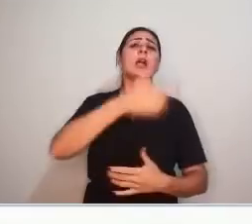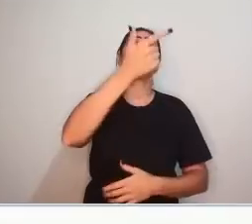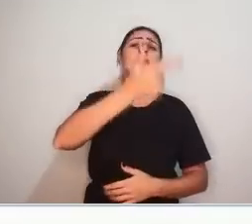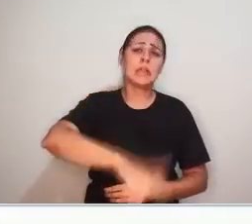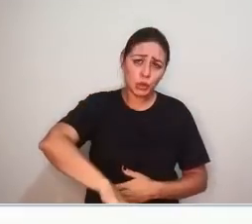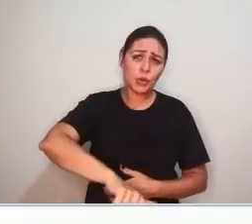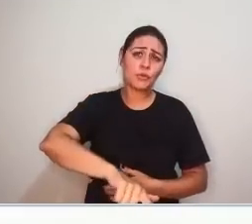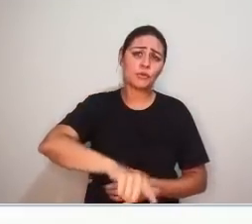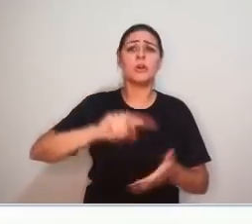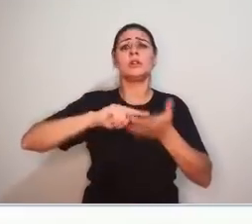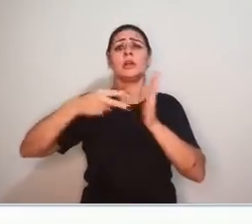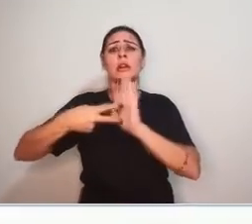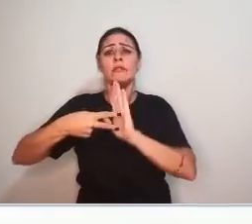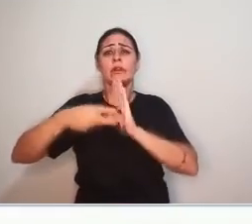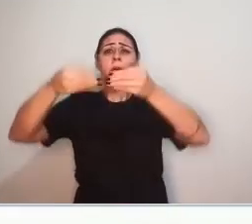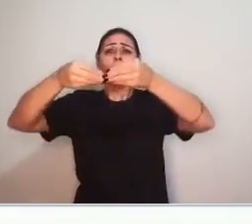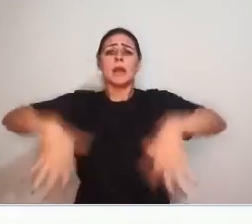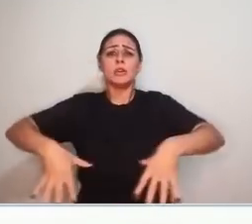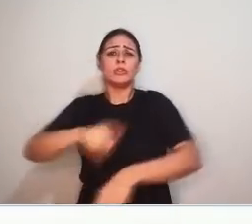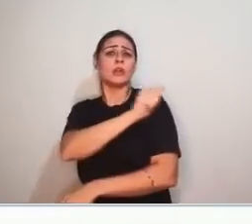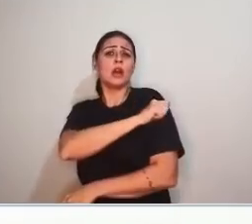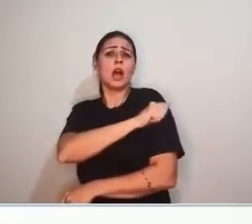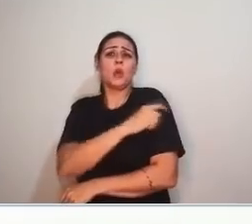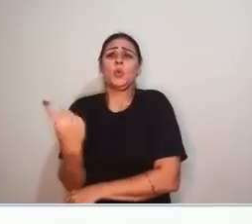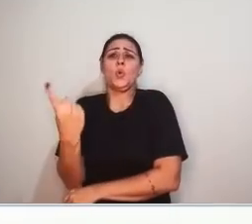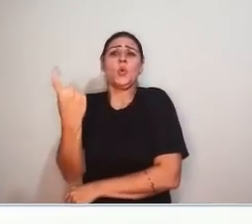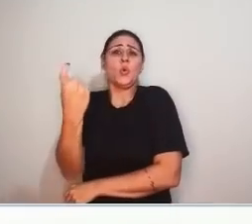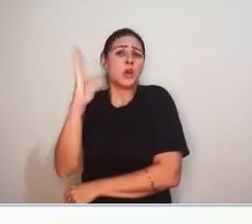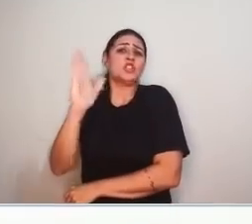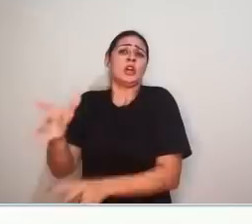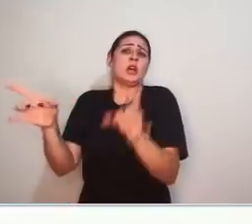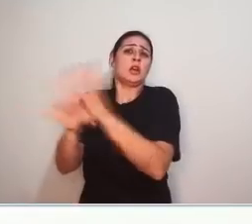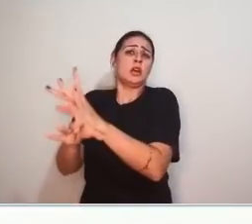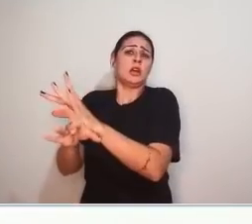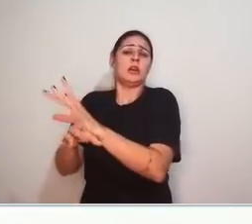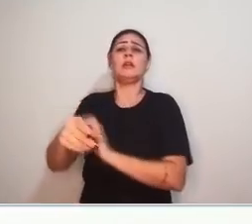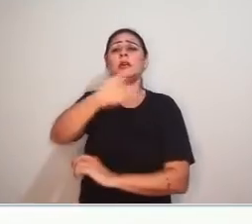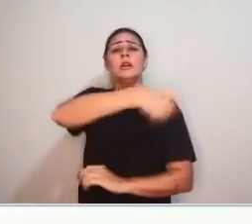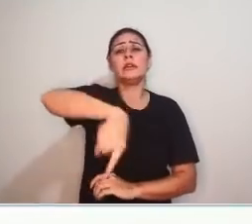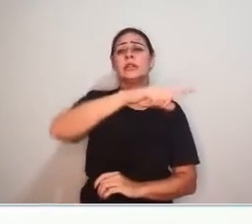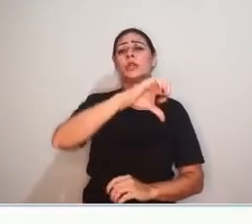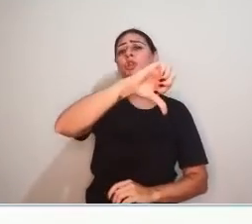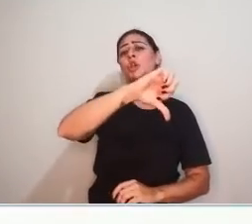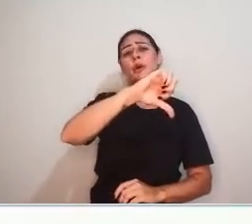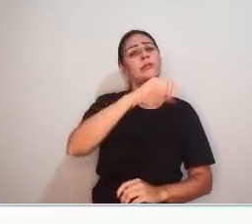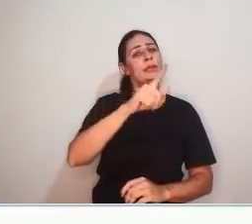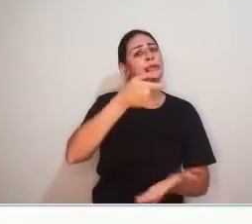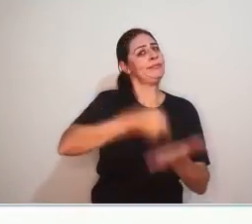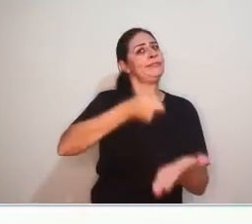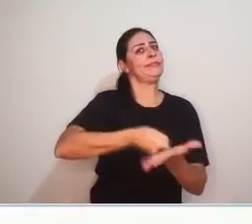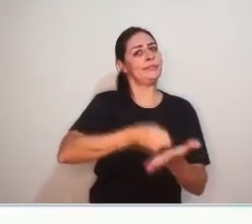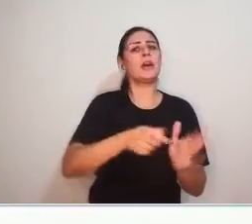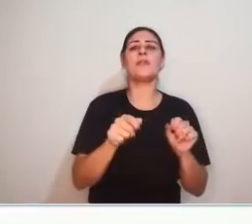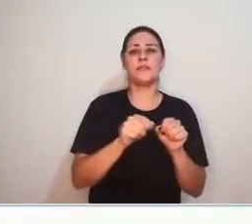cumprido. Então ela prejudica o incentivo de um aluno em detrimento de 9 que não tiveram a